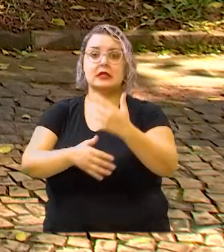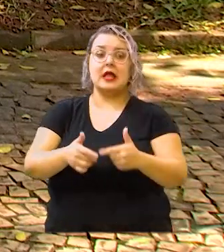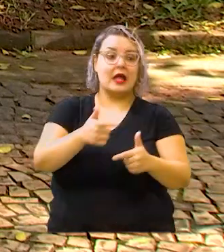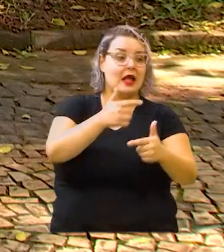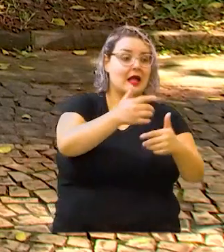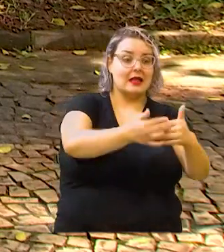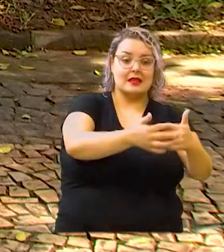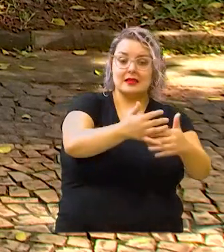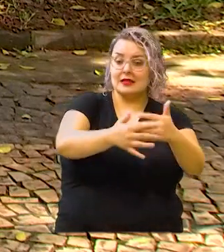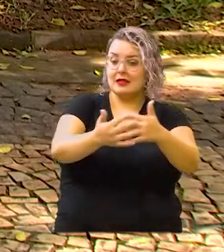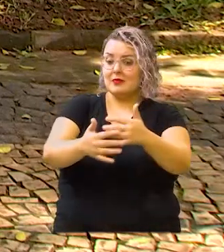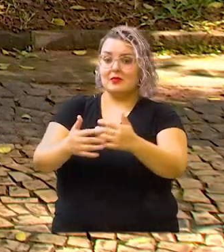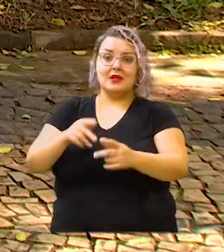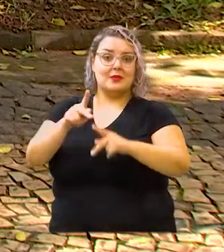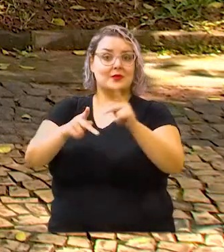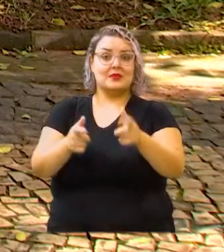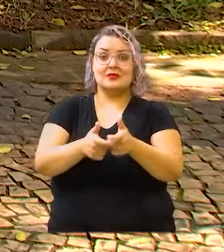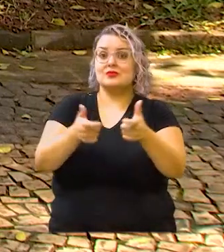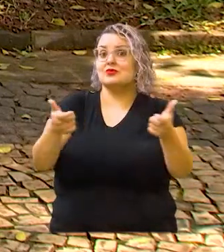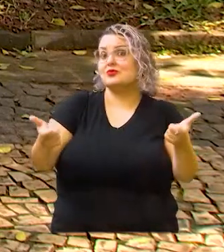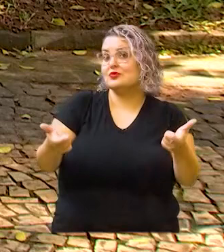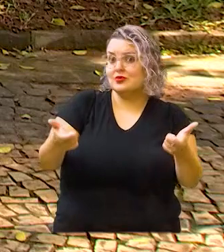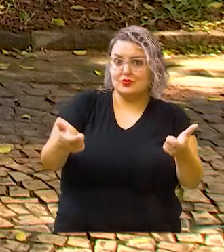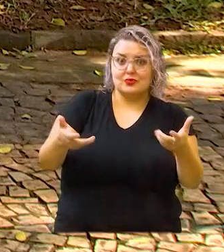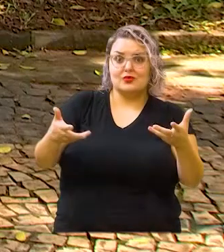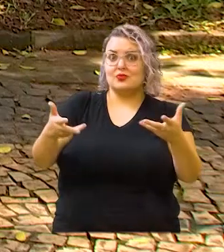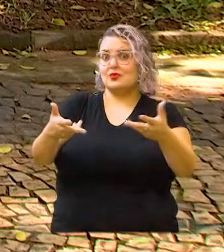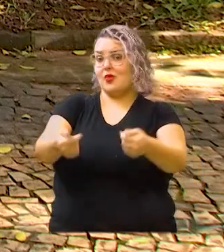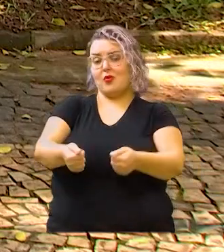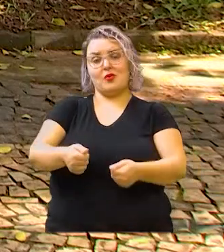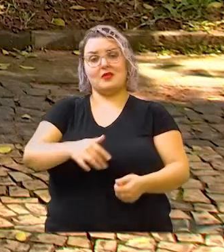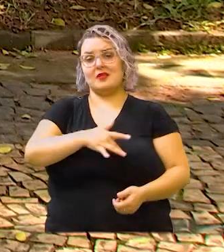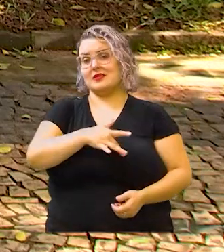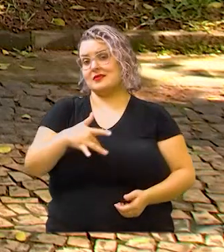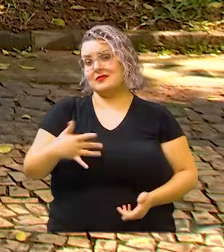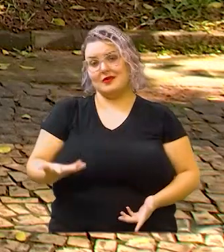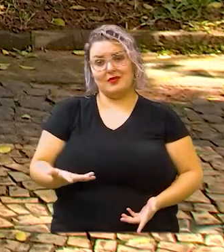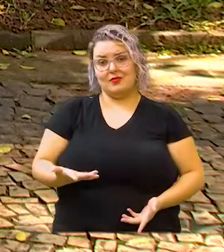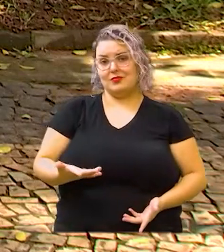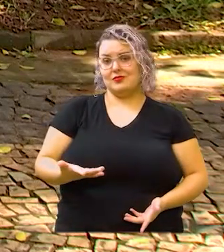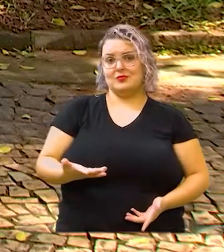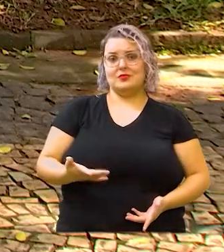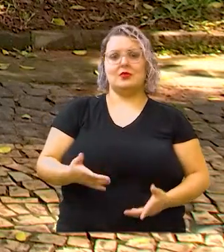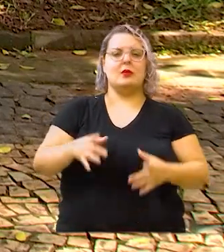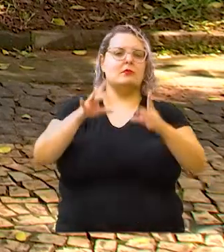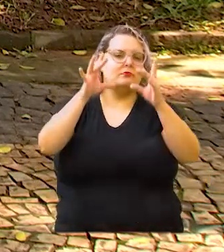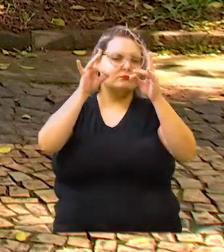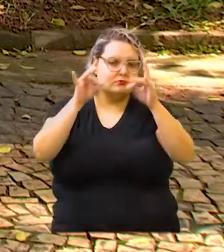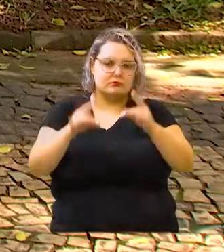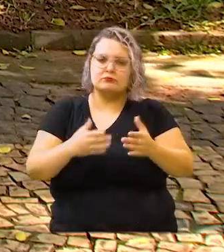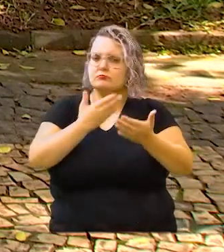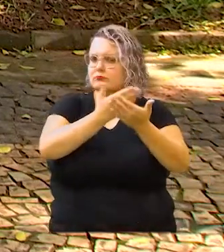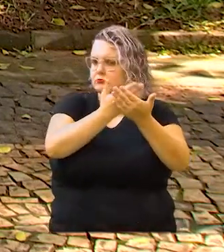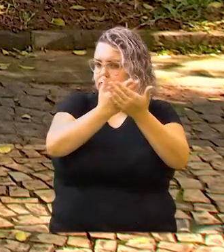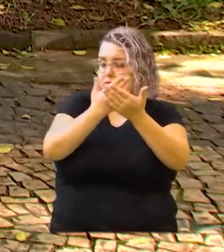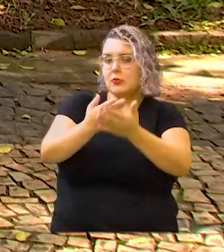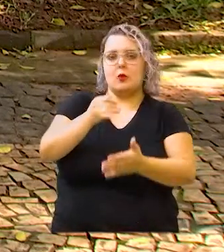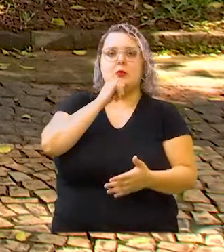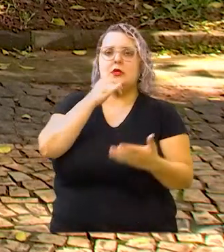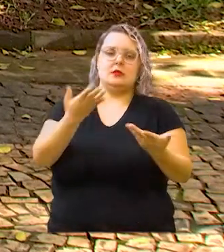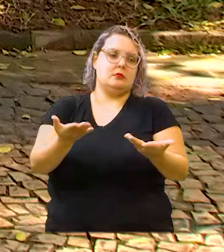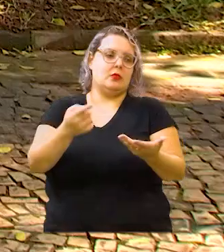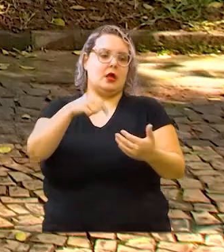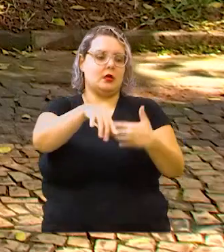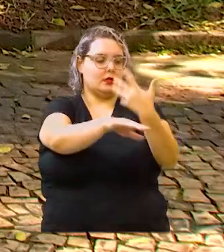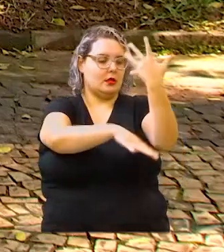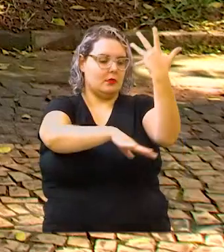população inteira de saúde, né? Você tem que fomentar esse estudo detalhado, tá? Então, por